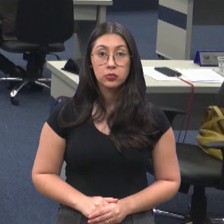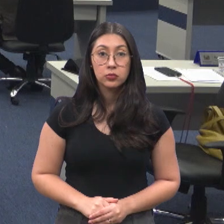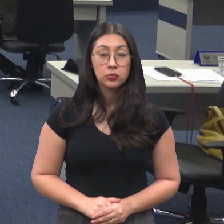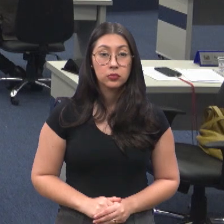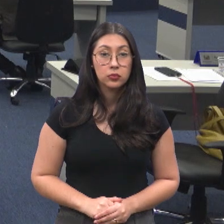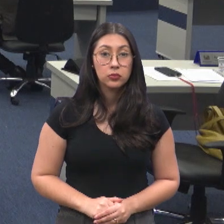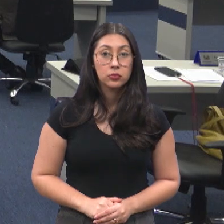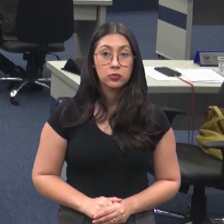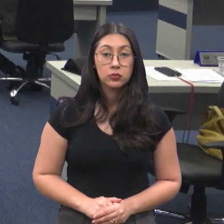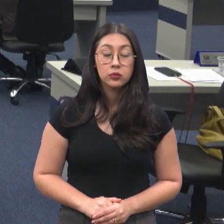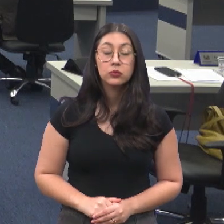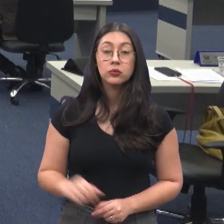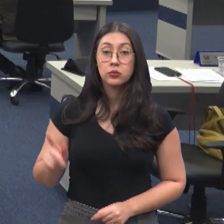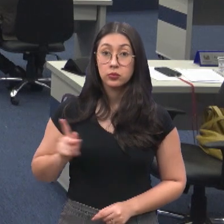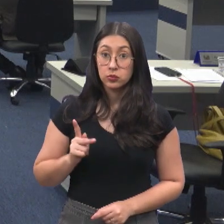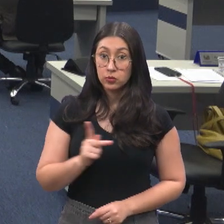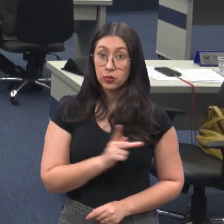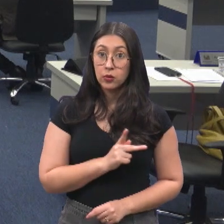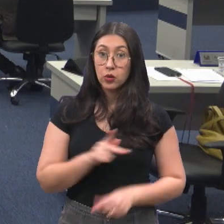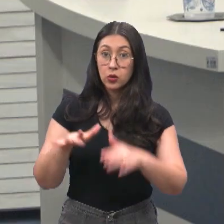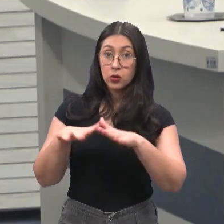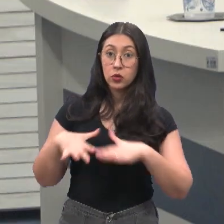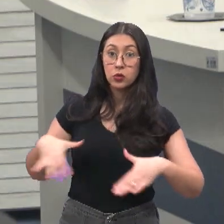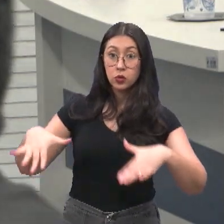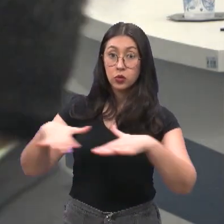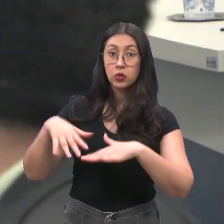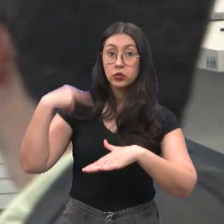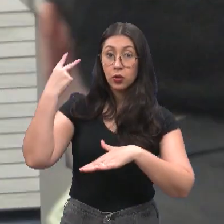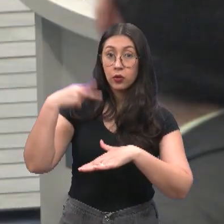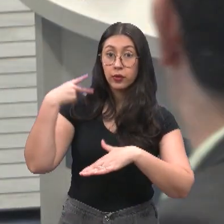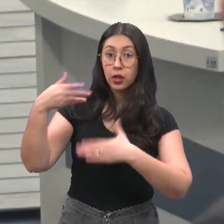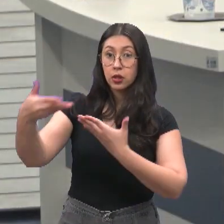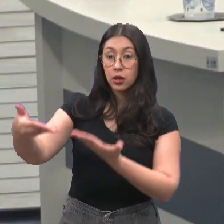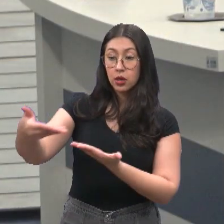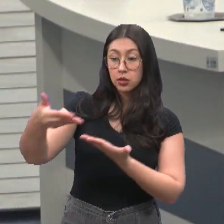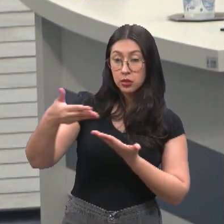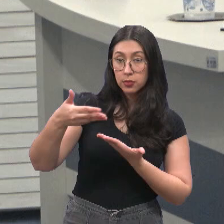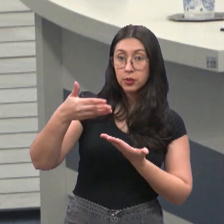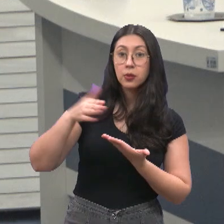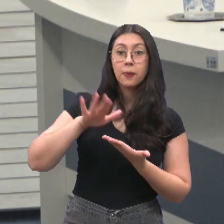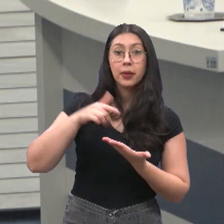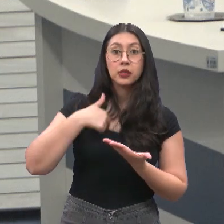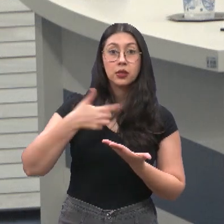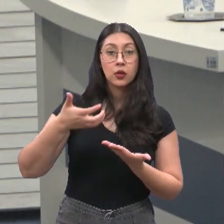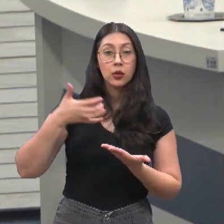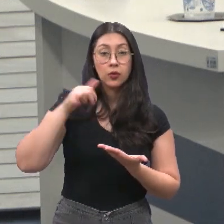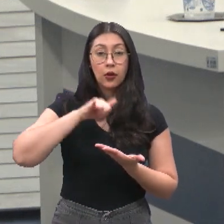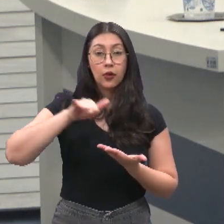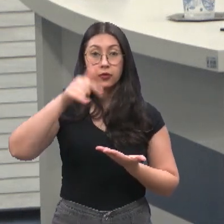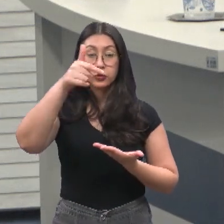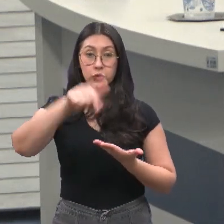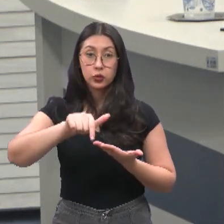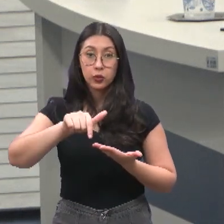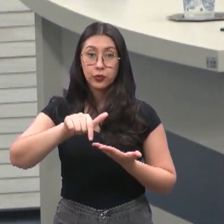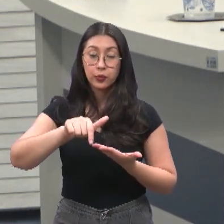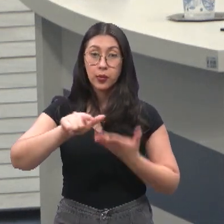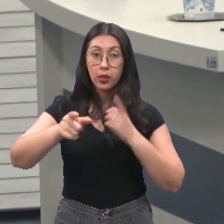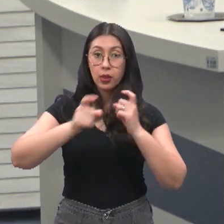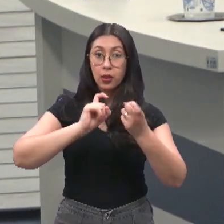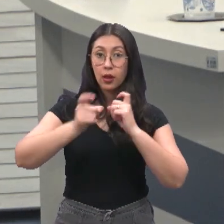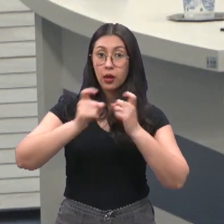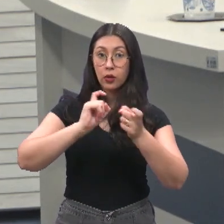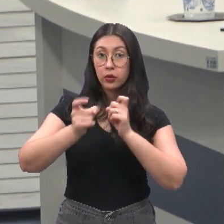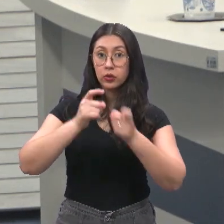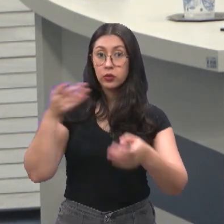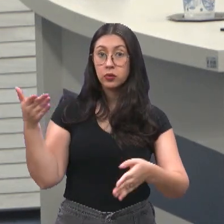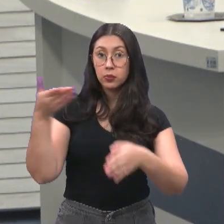Senhor presidente, todos os vereadores devem ter recebido, mas eu vou aqui reforçar a reunião